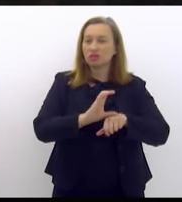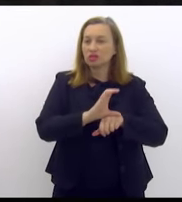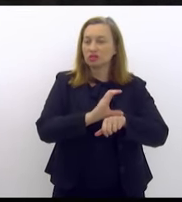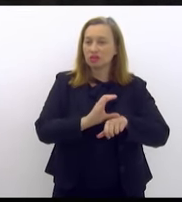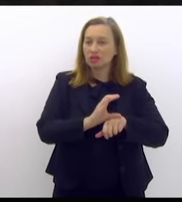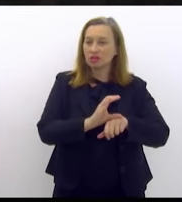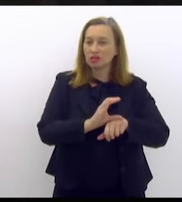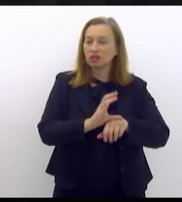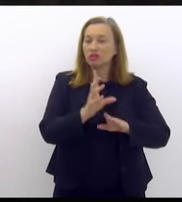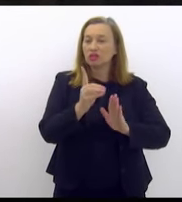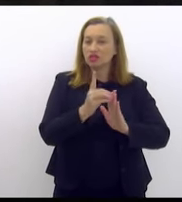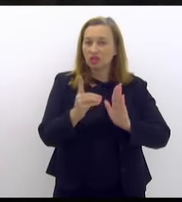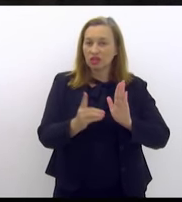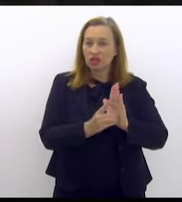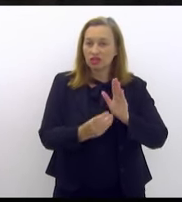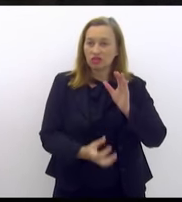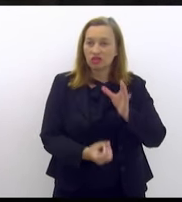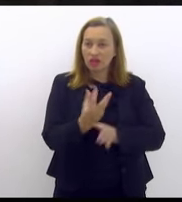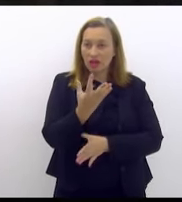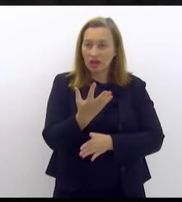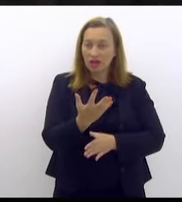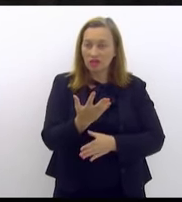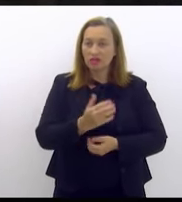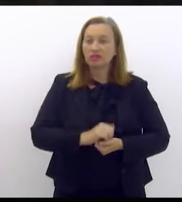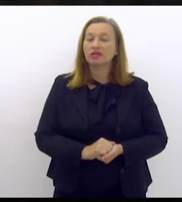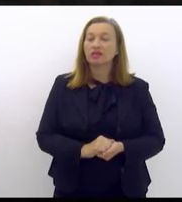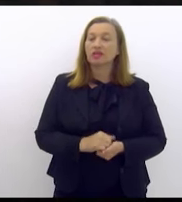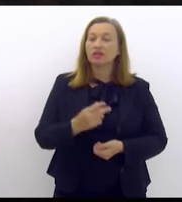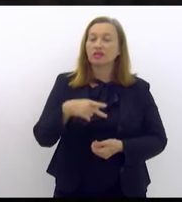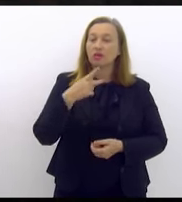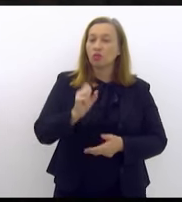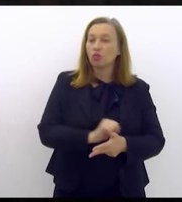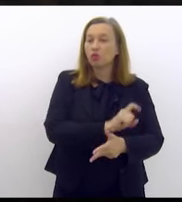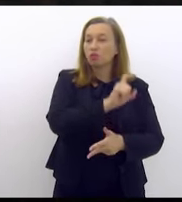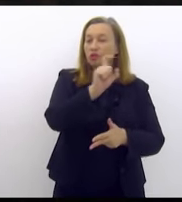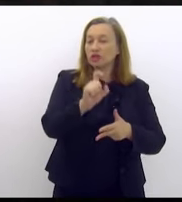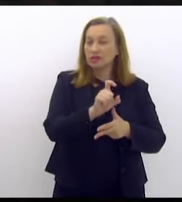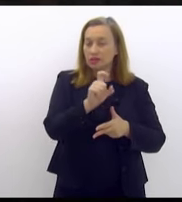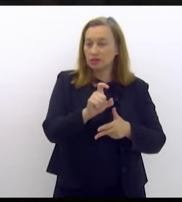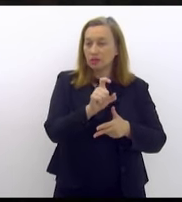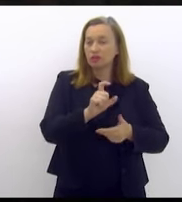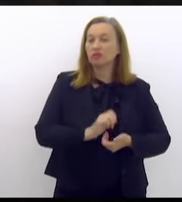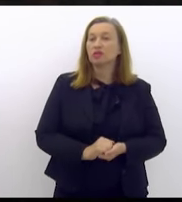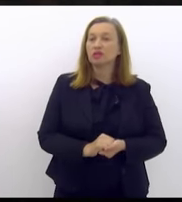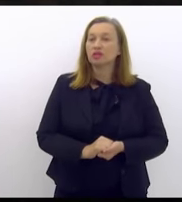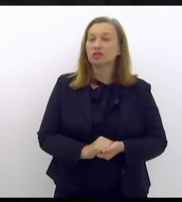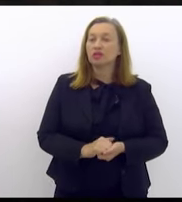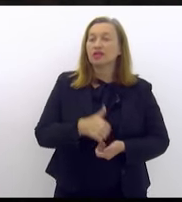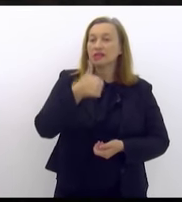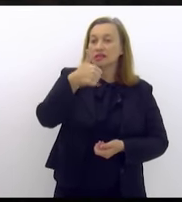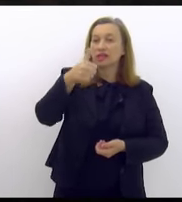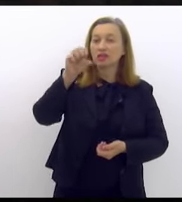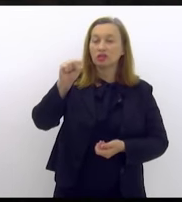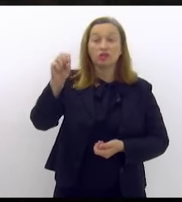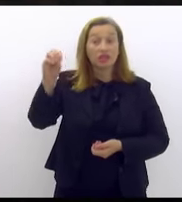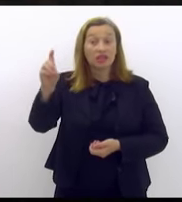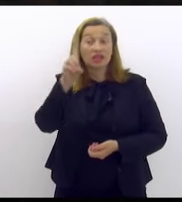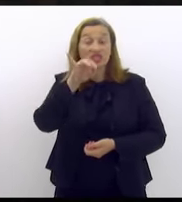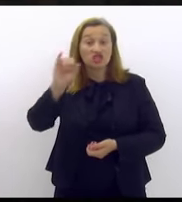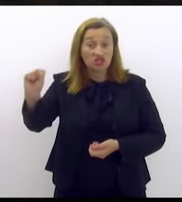inconstitucionalidade dos decretos. E determinou que o Poder Executivo, em 180